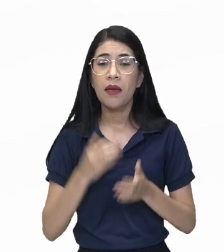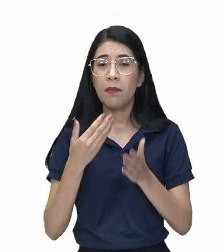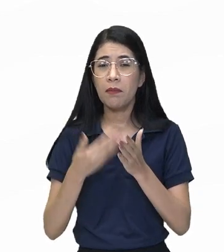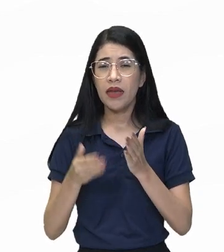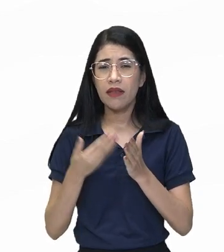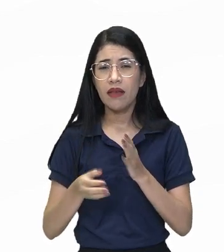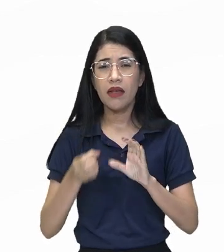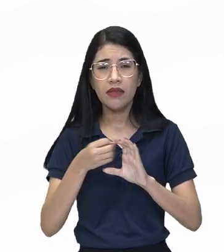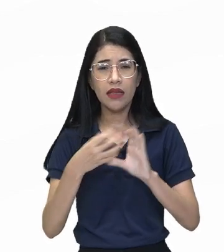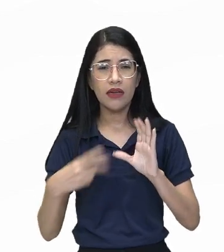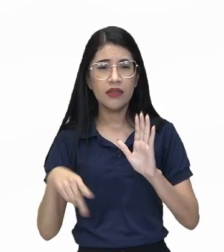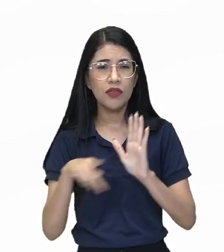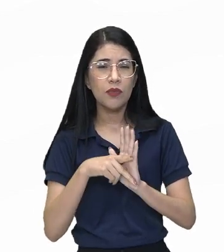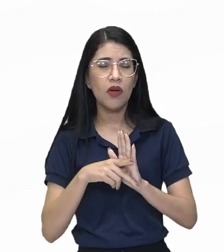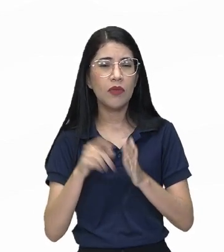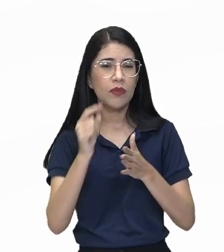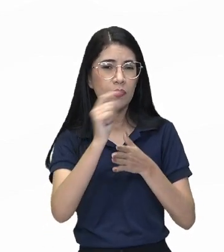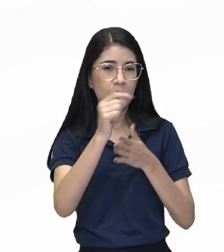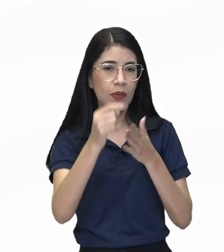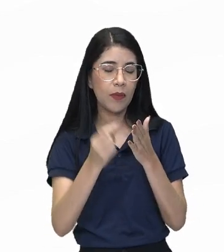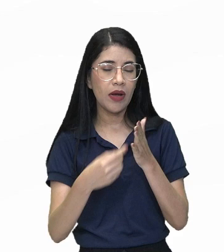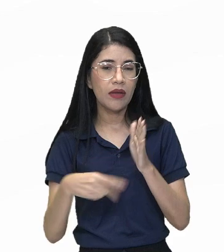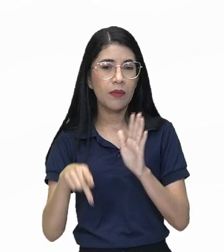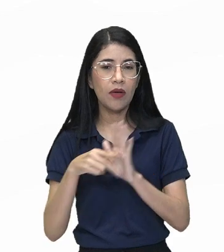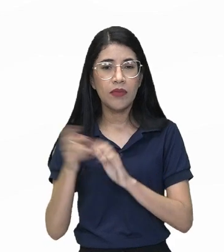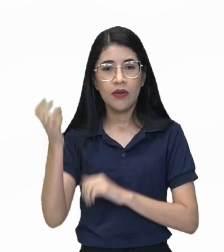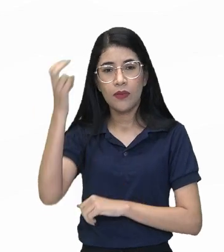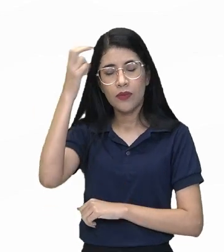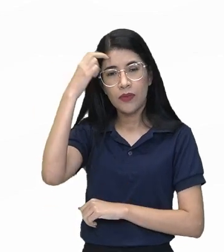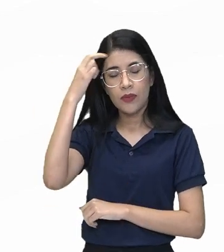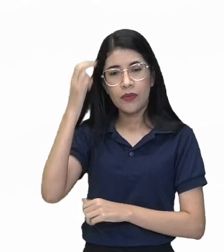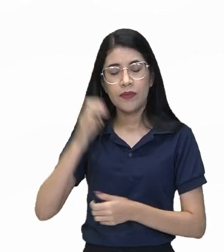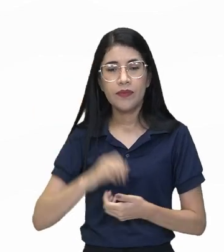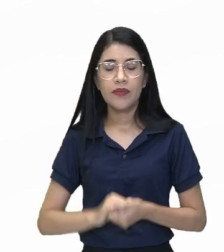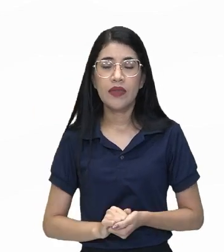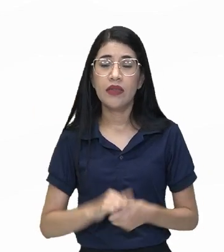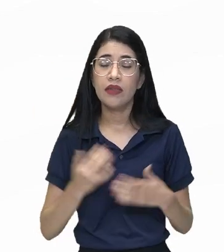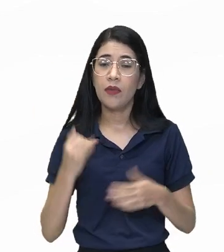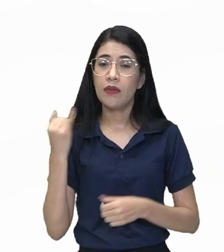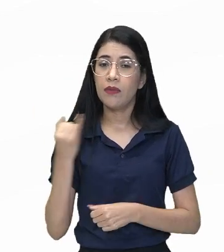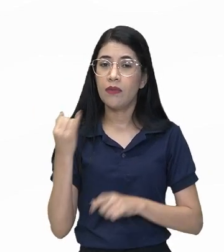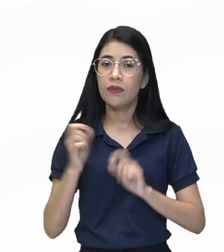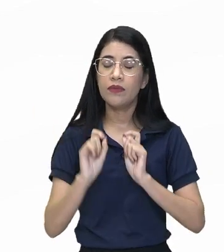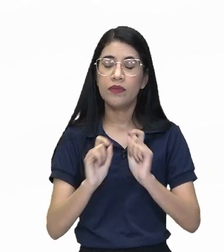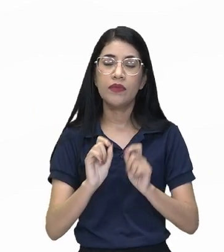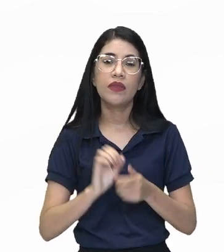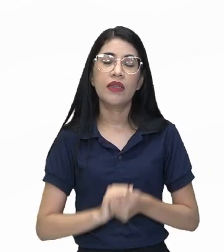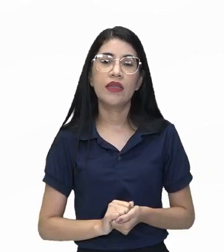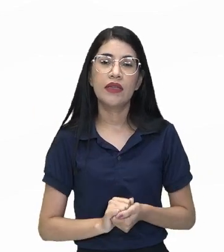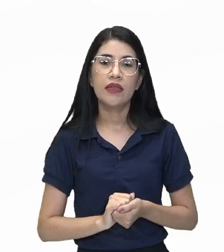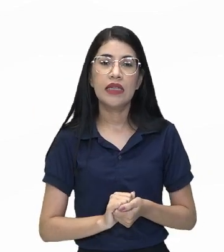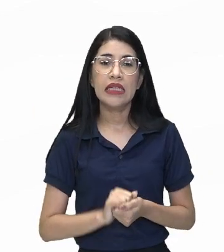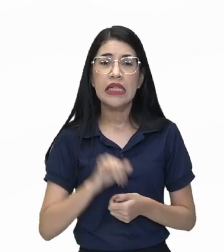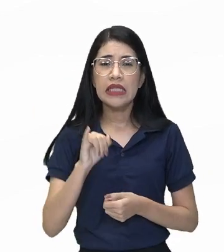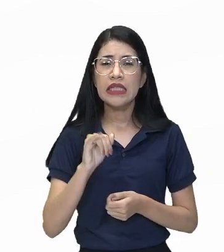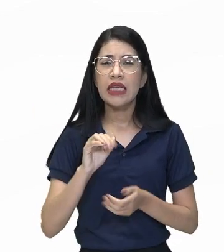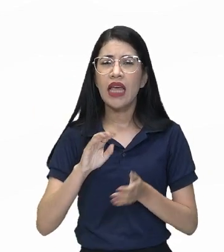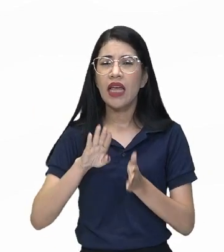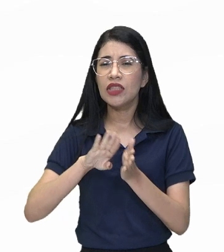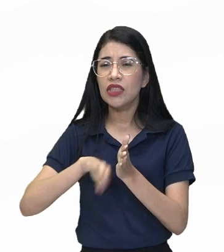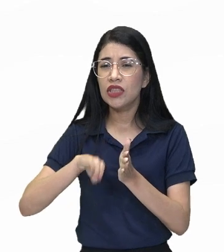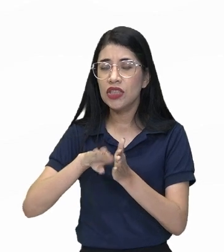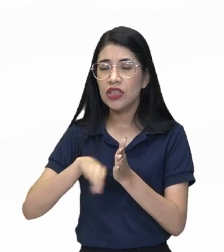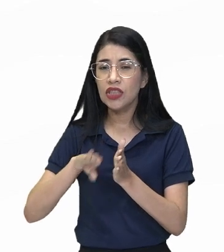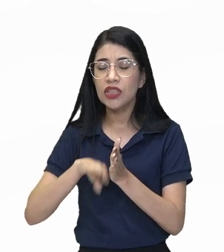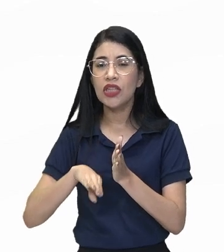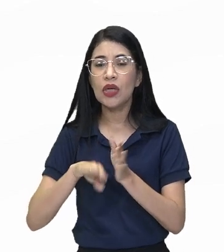descaracterização de algum elemento de determinada cultura. Isso é importantíssimo. Quando se retira algo do